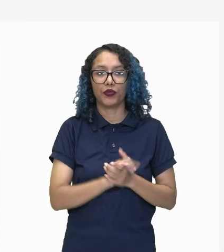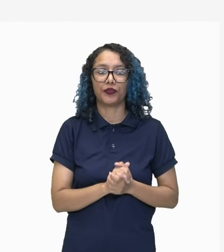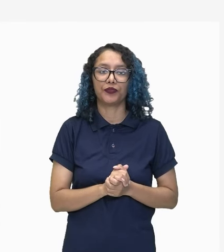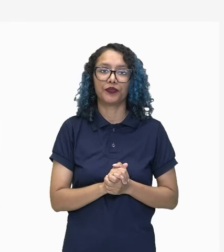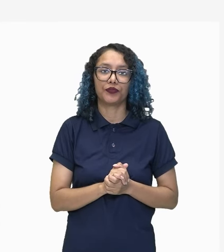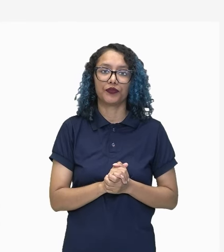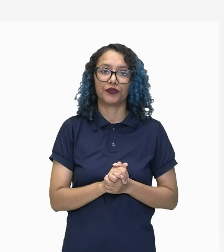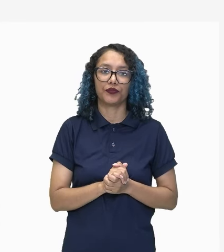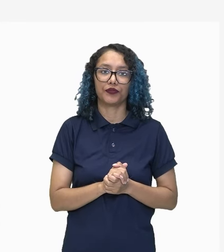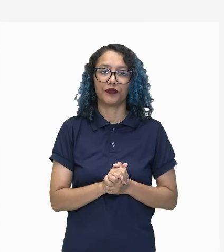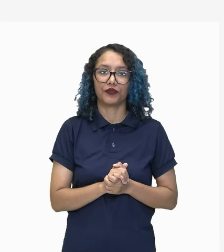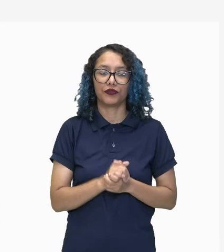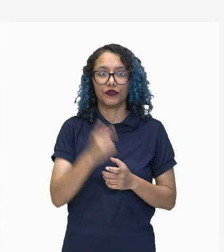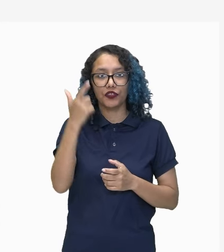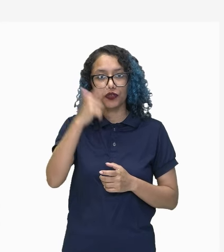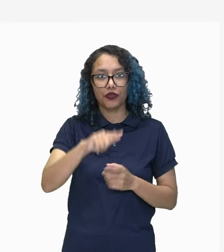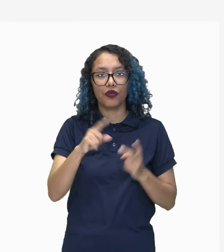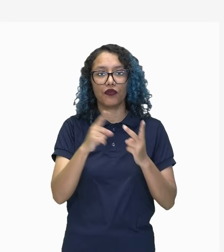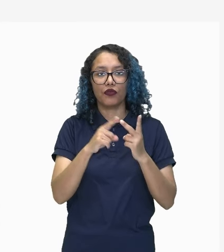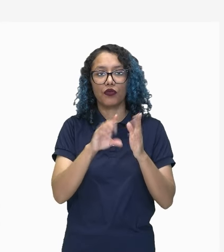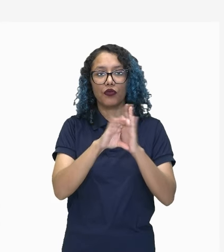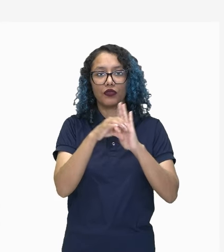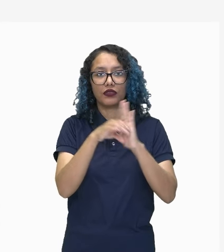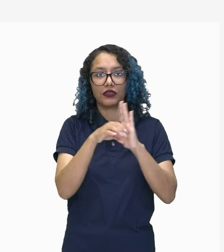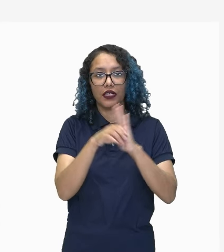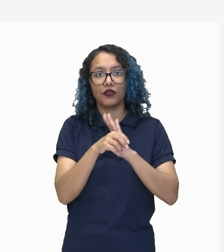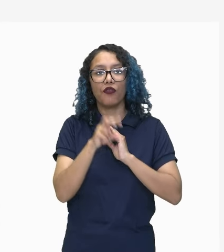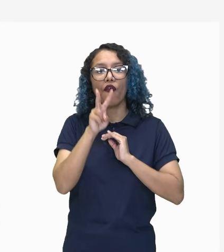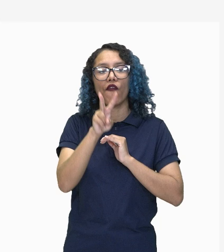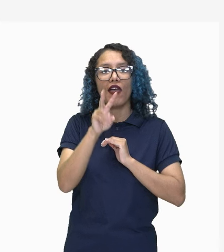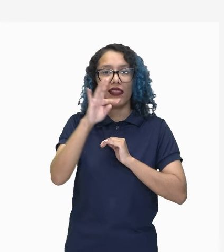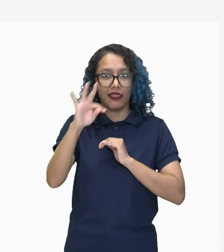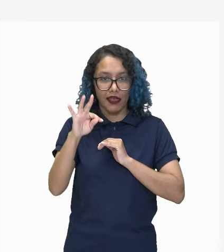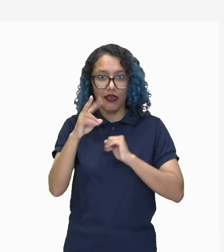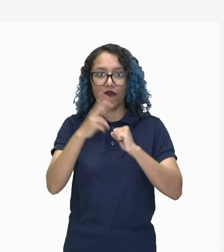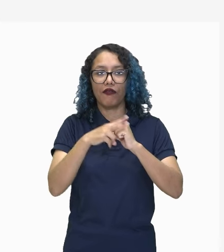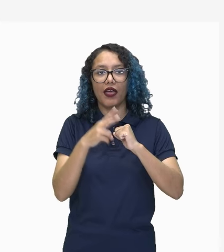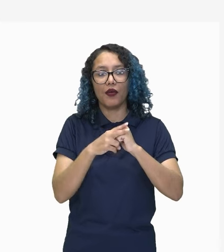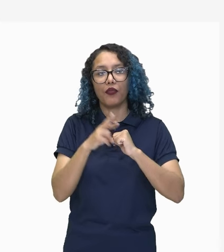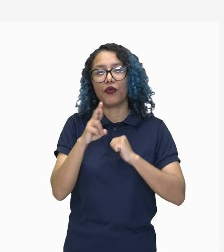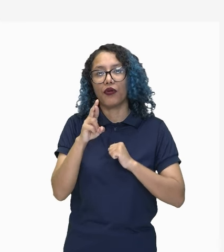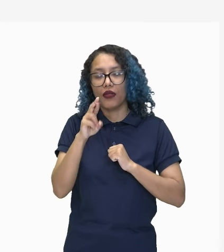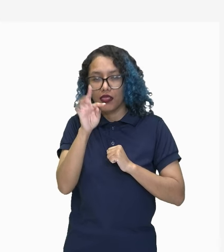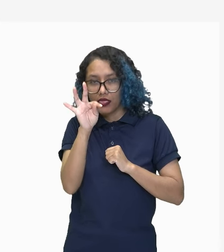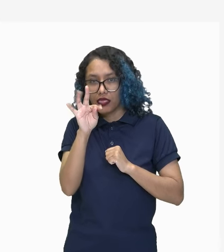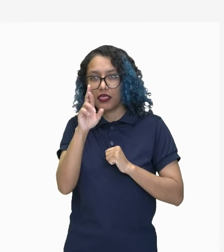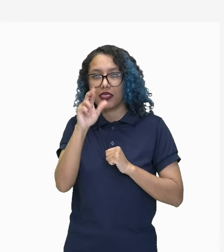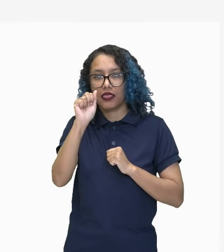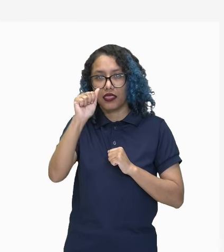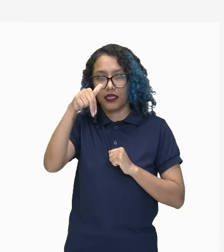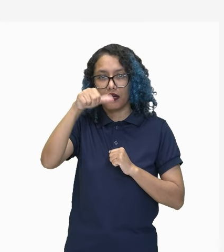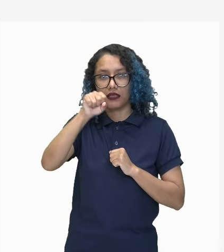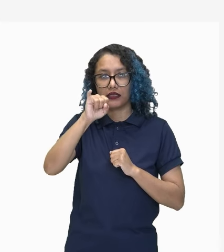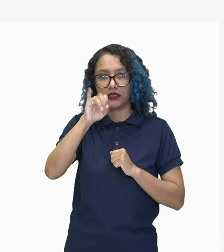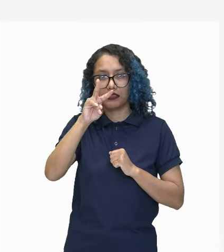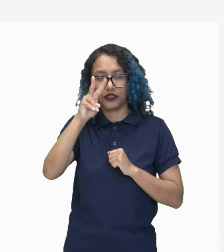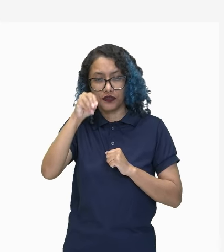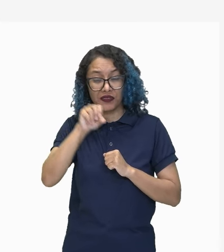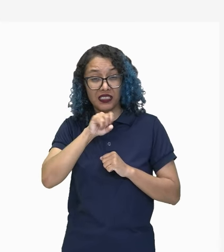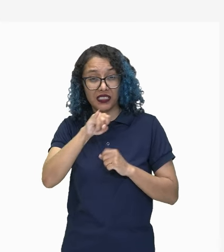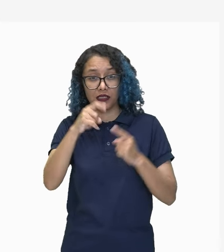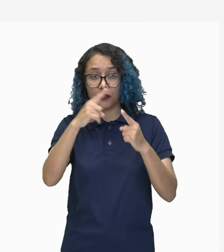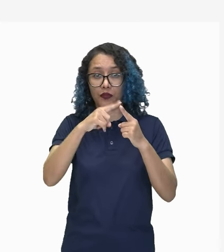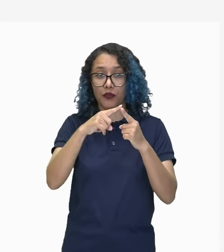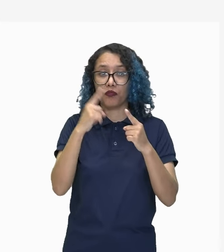então rever aí o sentido de verbo transitivo, né? O que isso significa? Sigla VT. Bom, vamos pela lógica. Se o